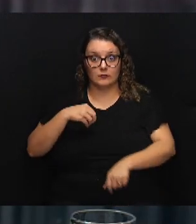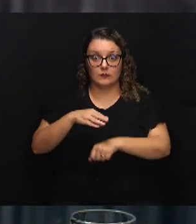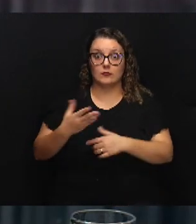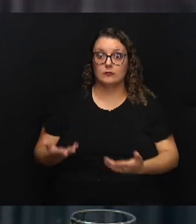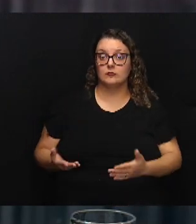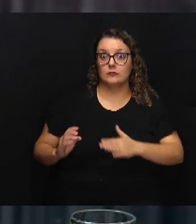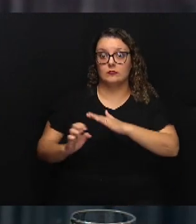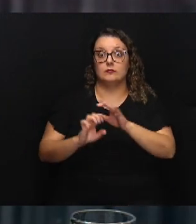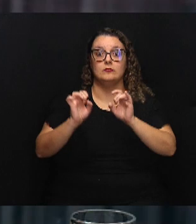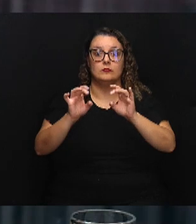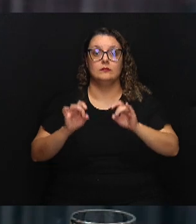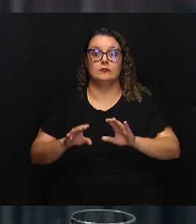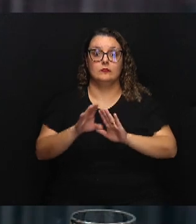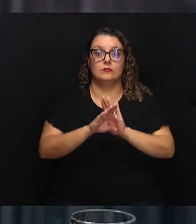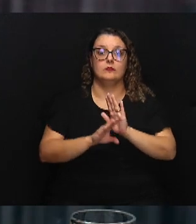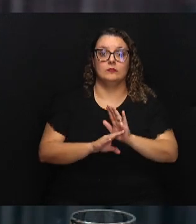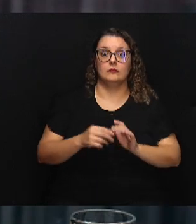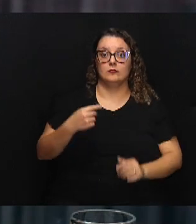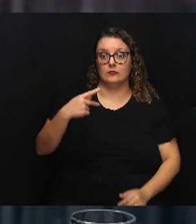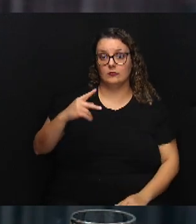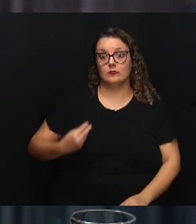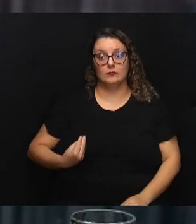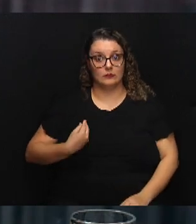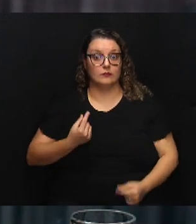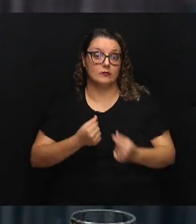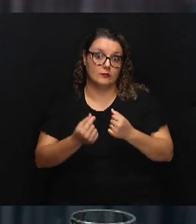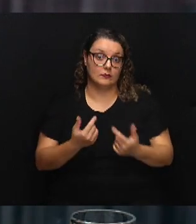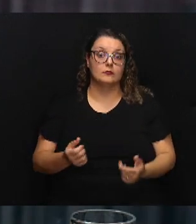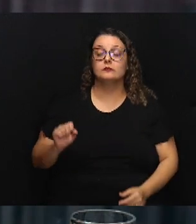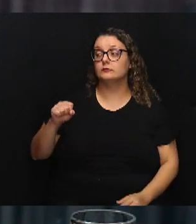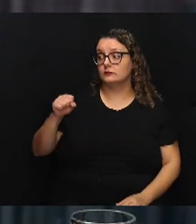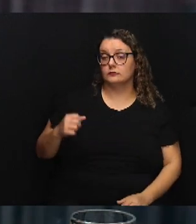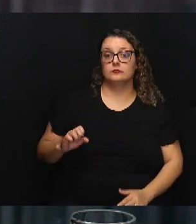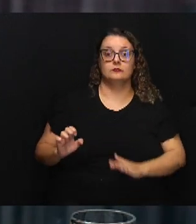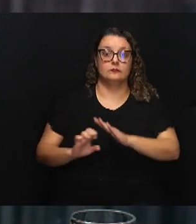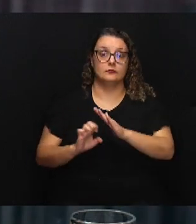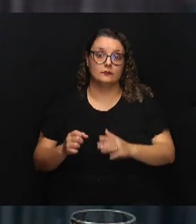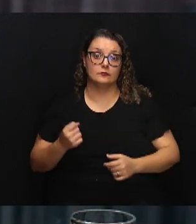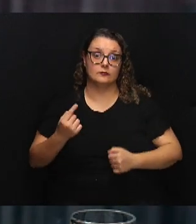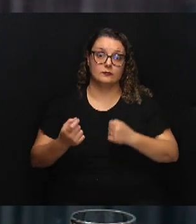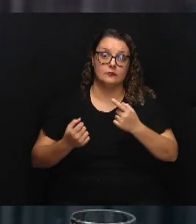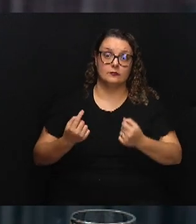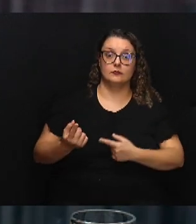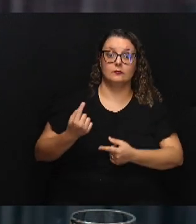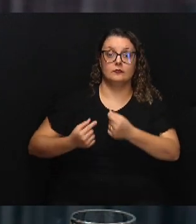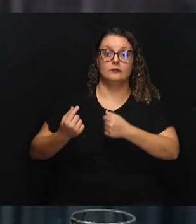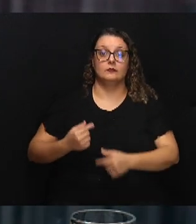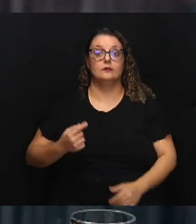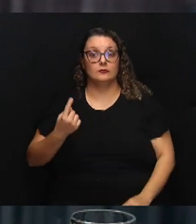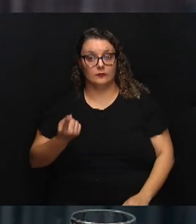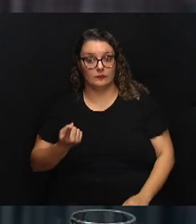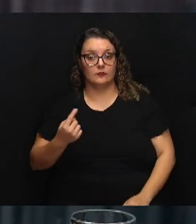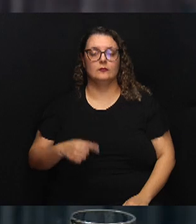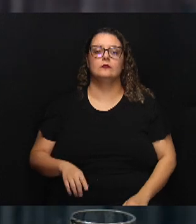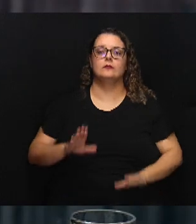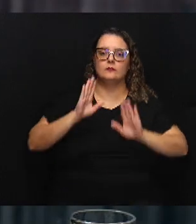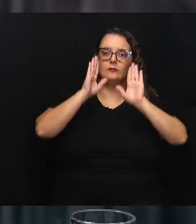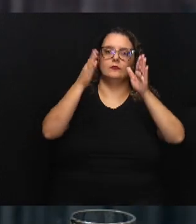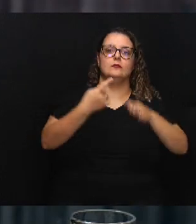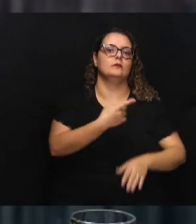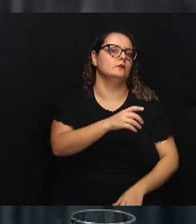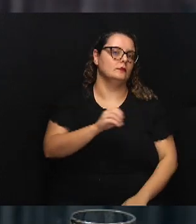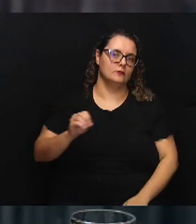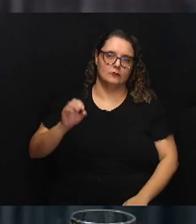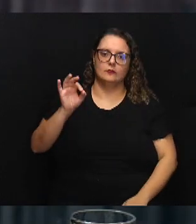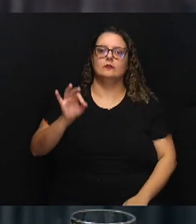empresas especializadas em programar a sua vida financeiramente, né? Hoje a minha empresa atende algumas empresas de finanças e uma delas ela é focada